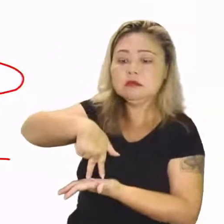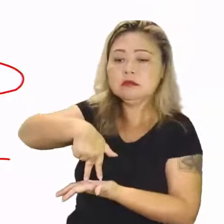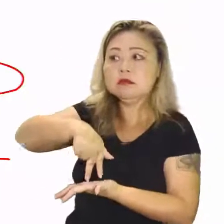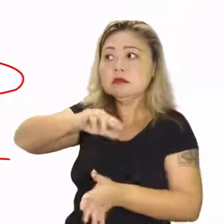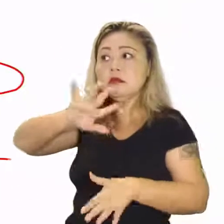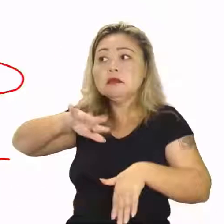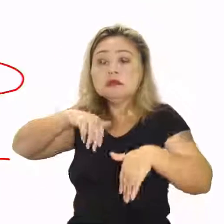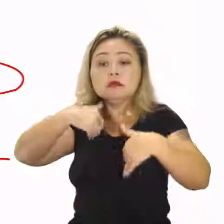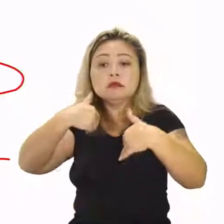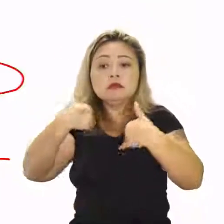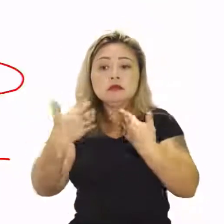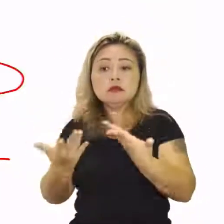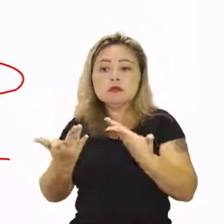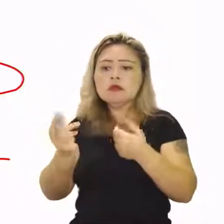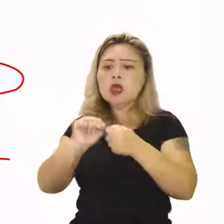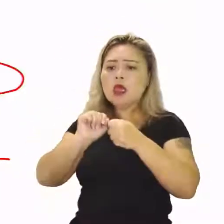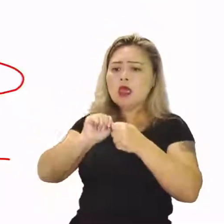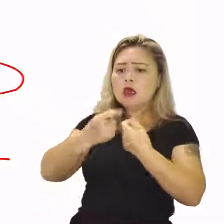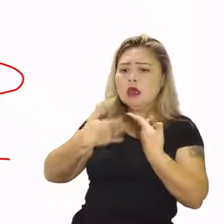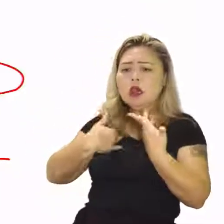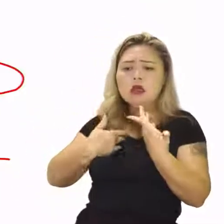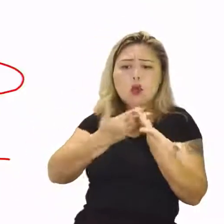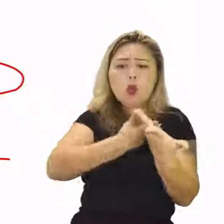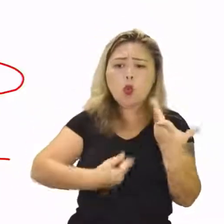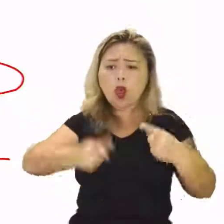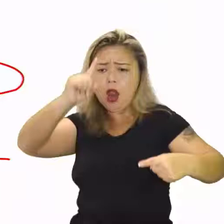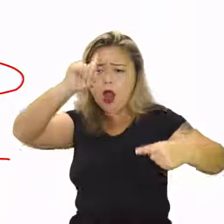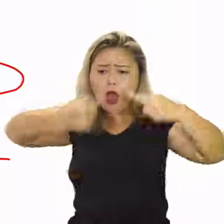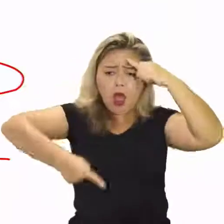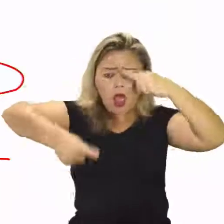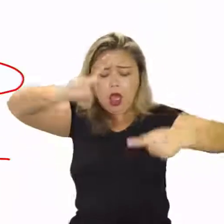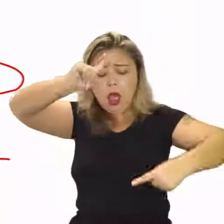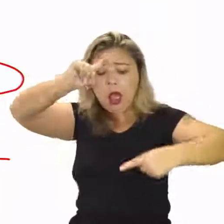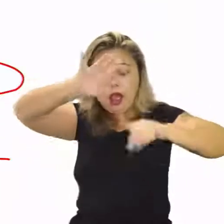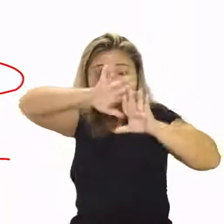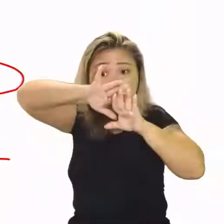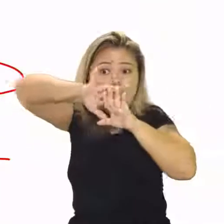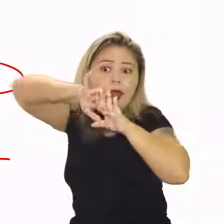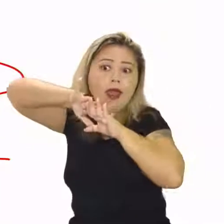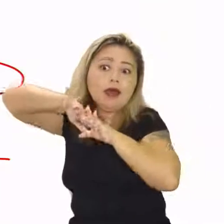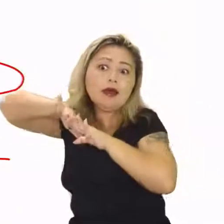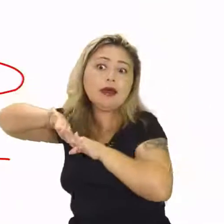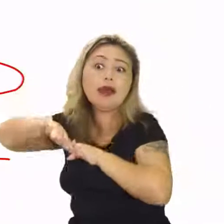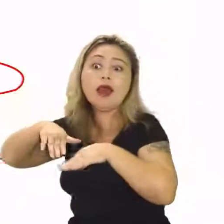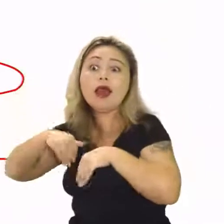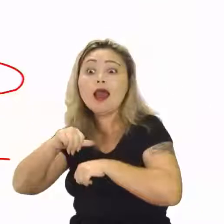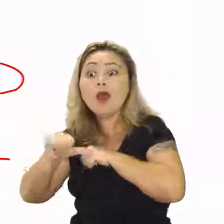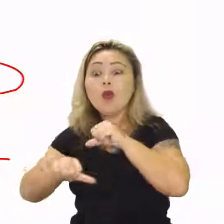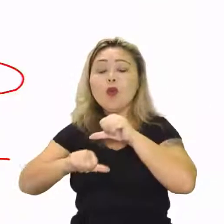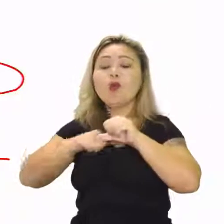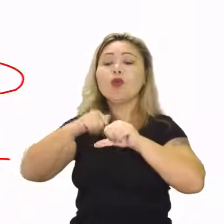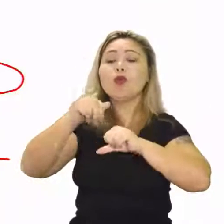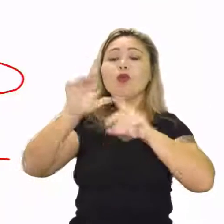Opa, então aquele Estado absolutista que tinha caído, agora trata sobre direito. Eu acho